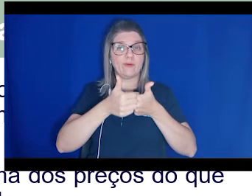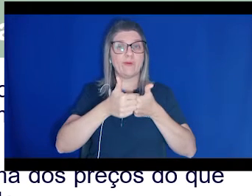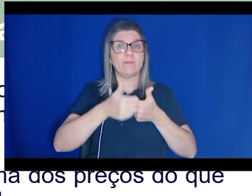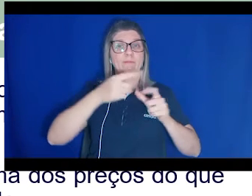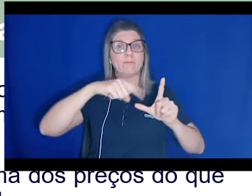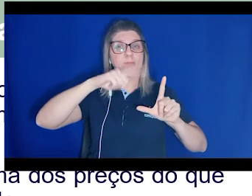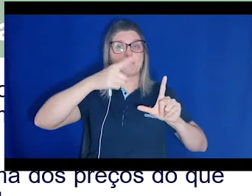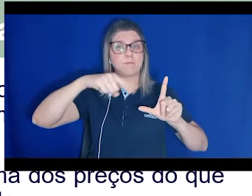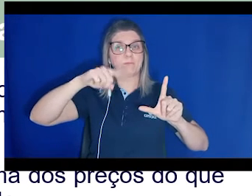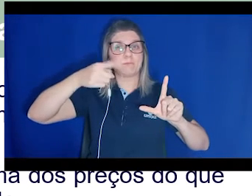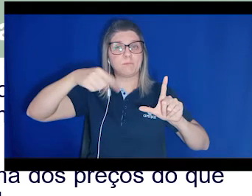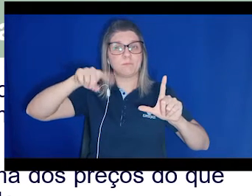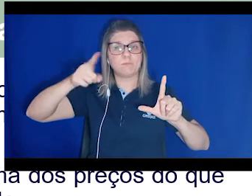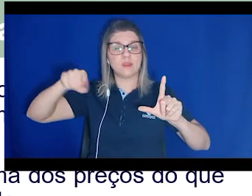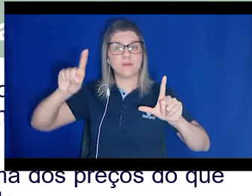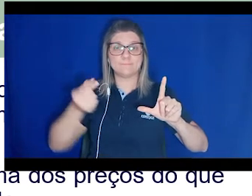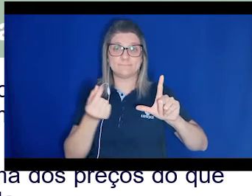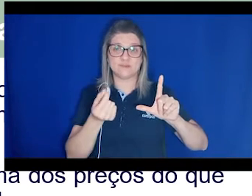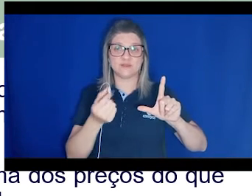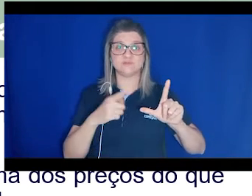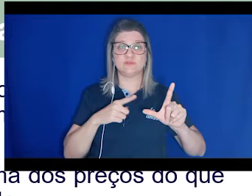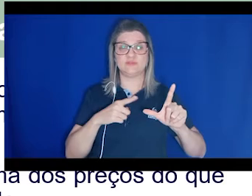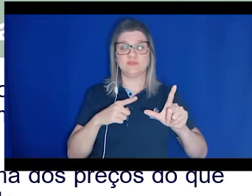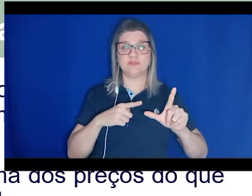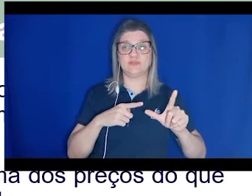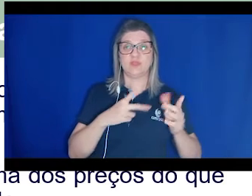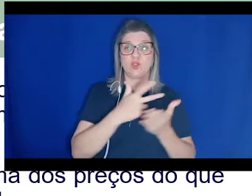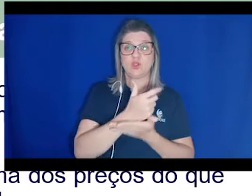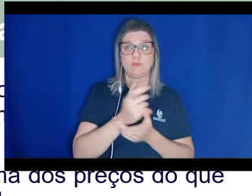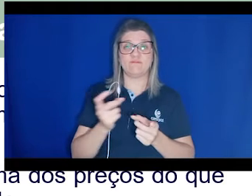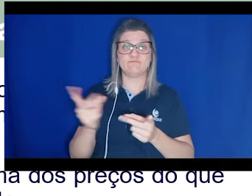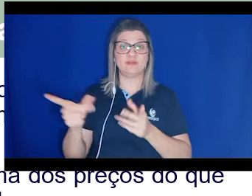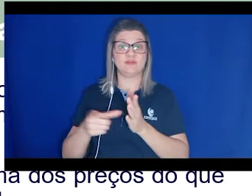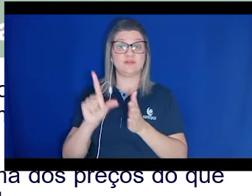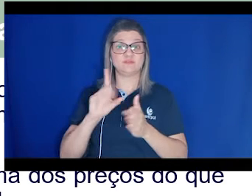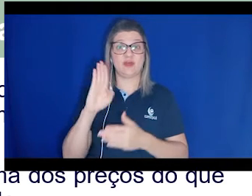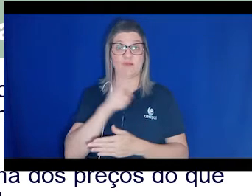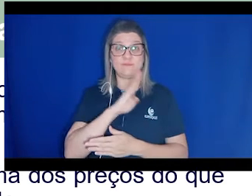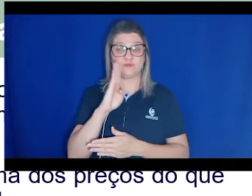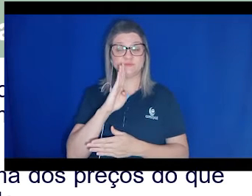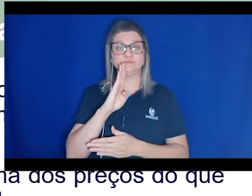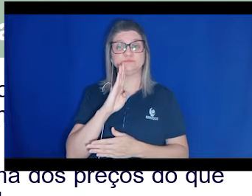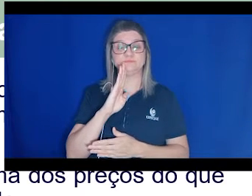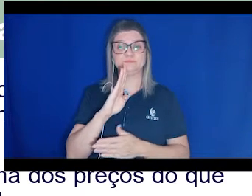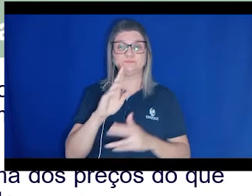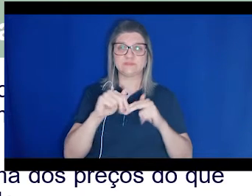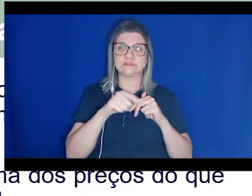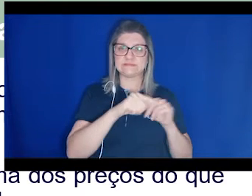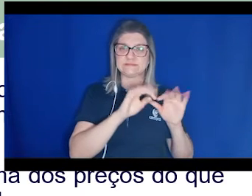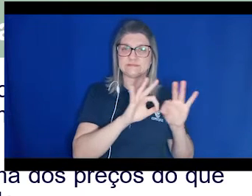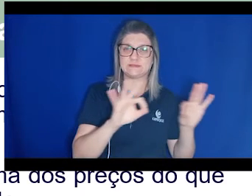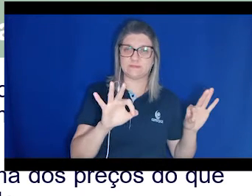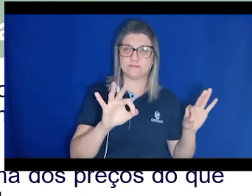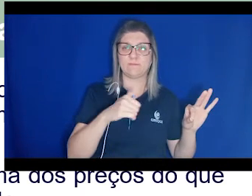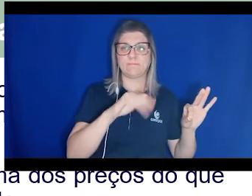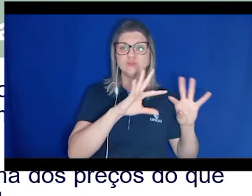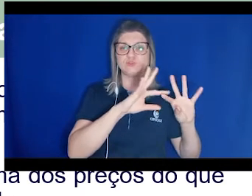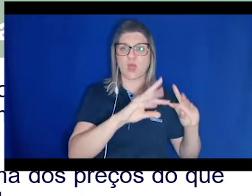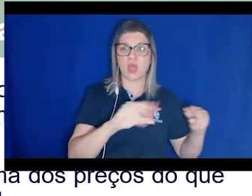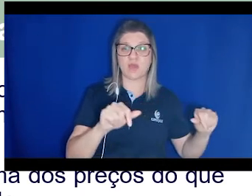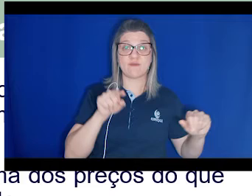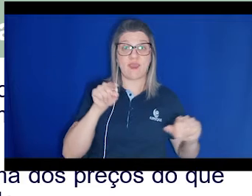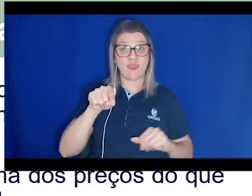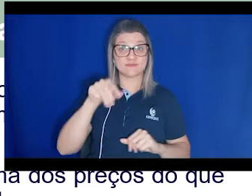do preço. Então, a exponencial nos dá uma entrada e uma saída antes. Então, a simples, ela é mais suavizada